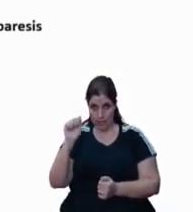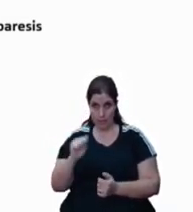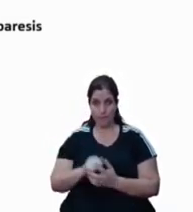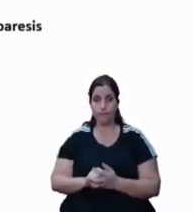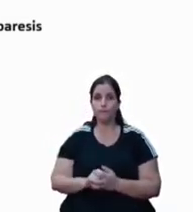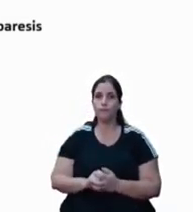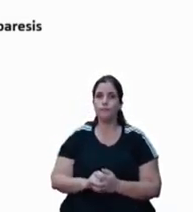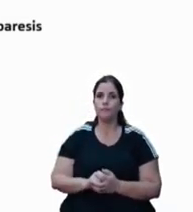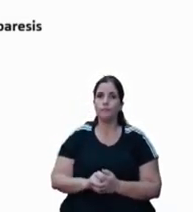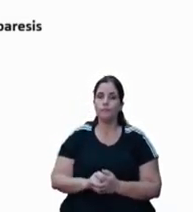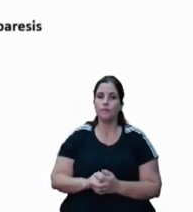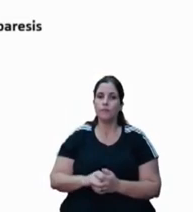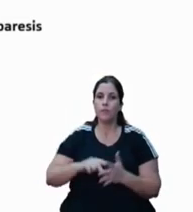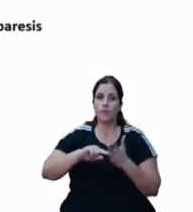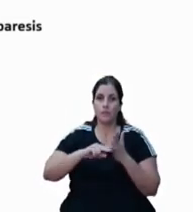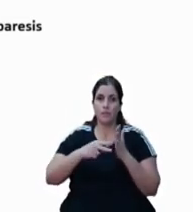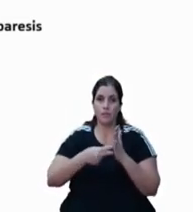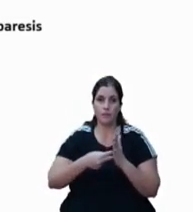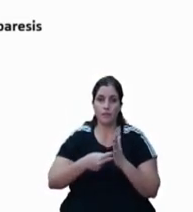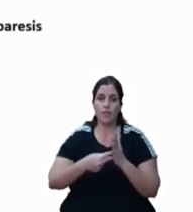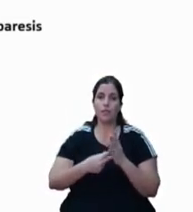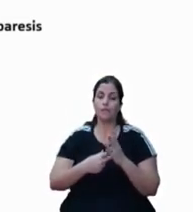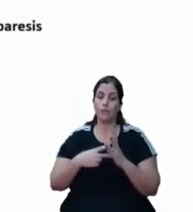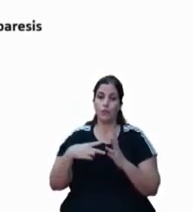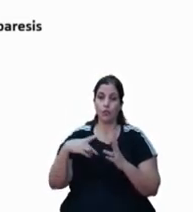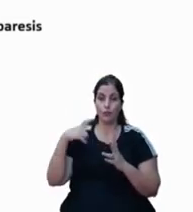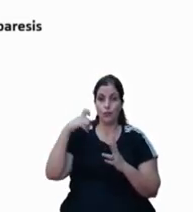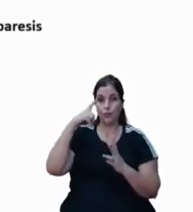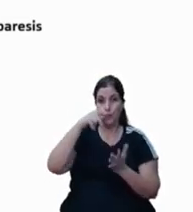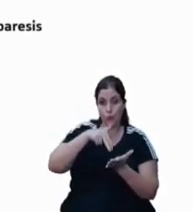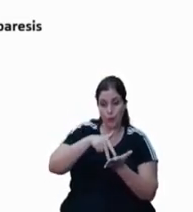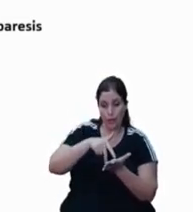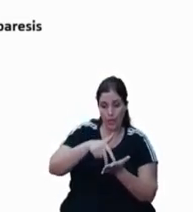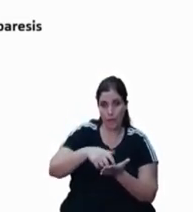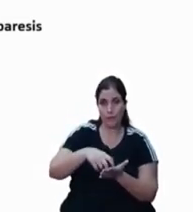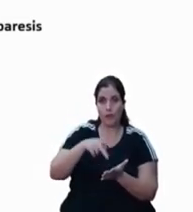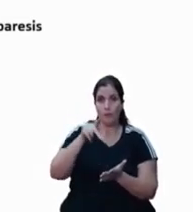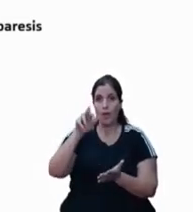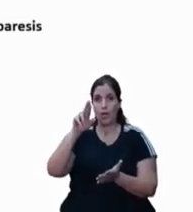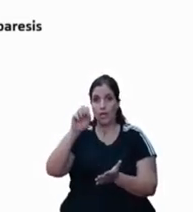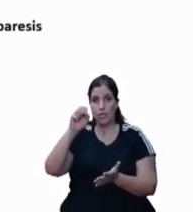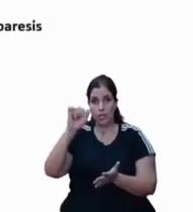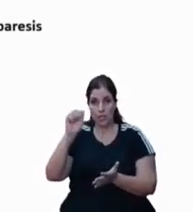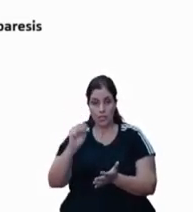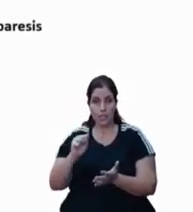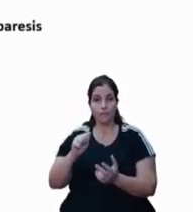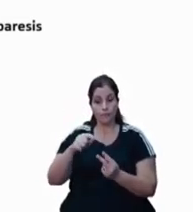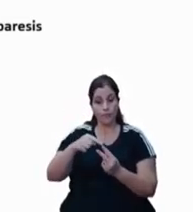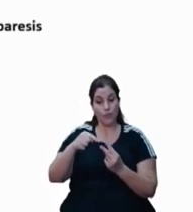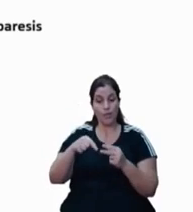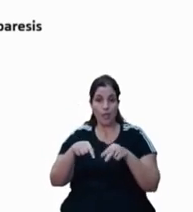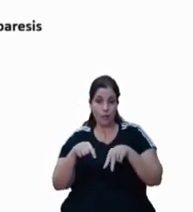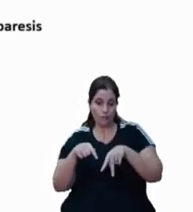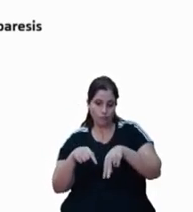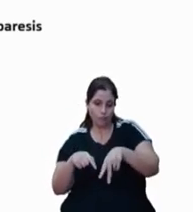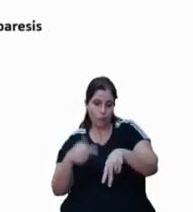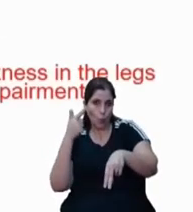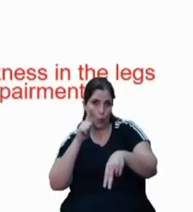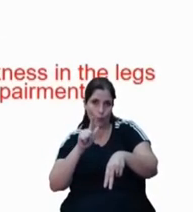Espasticidade significando um tipo específico de tensão muscular e paraparesia significando fraqueza em ambas as pernas.